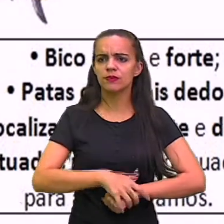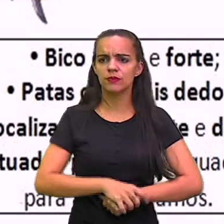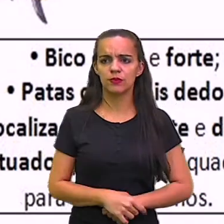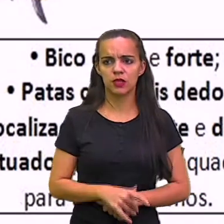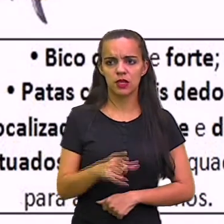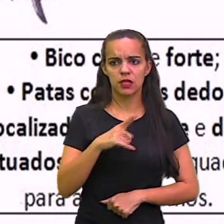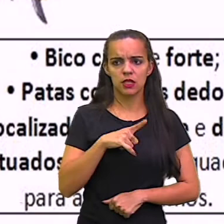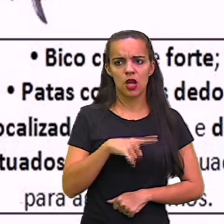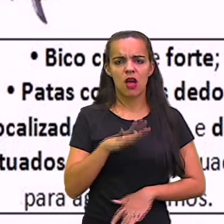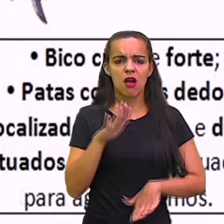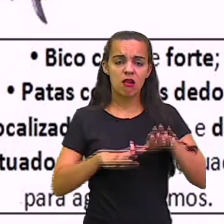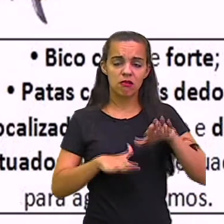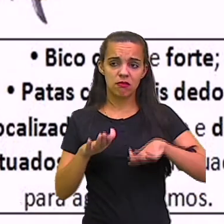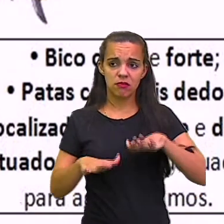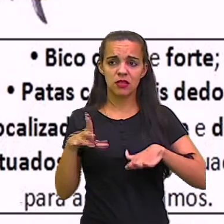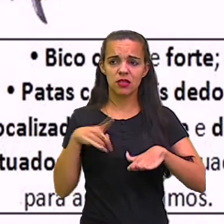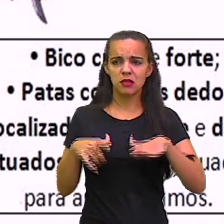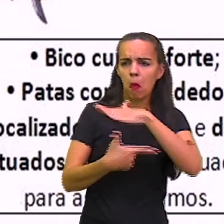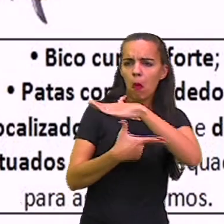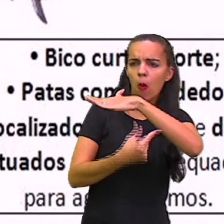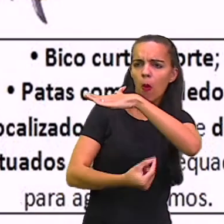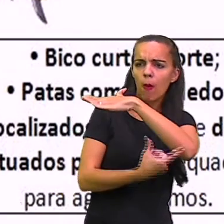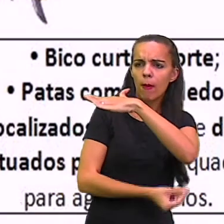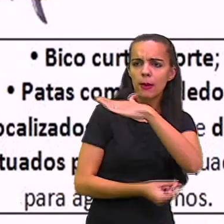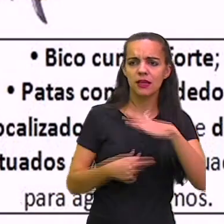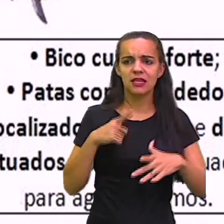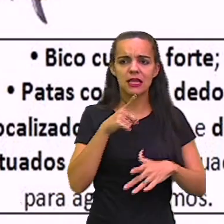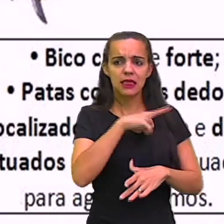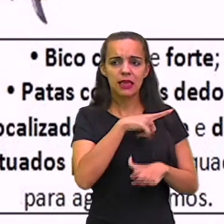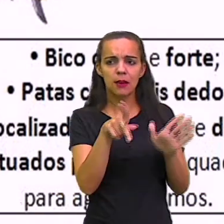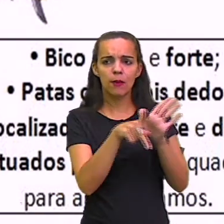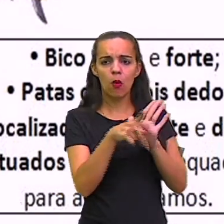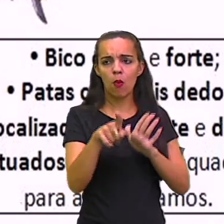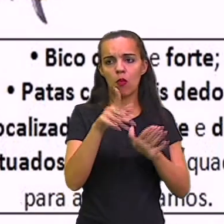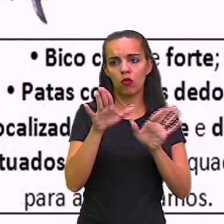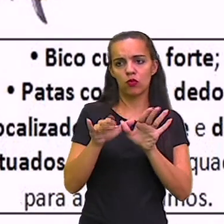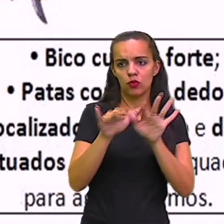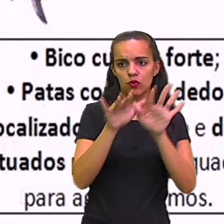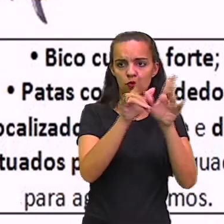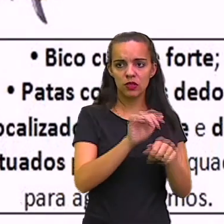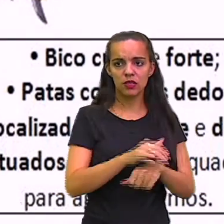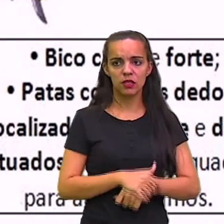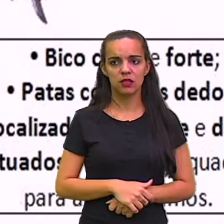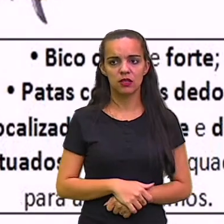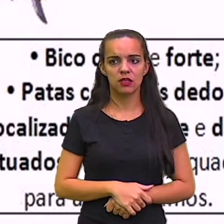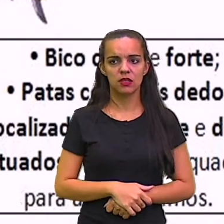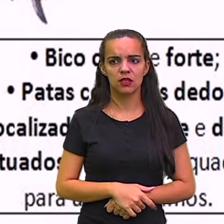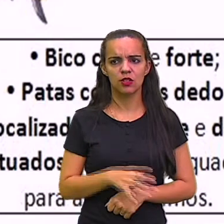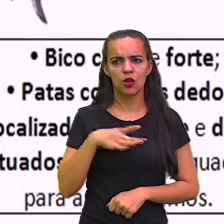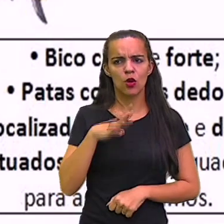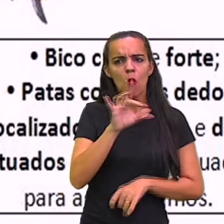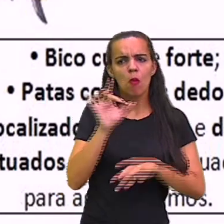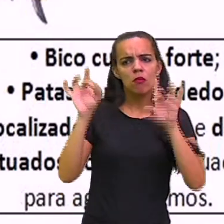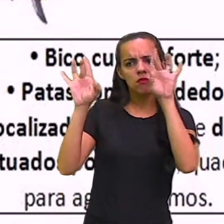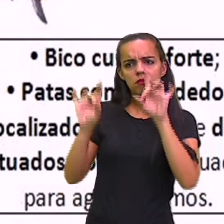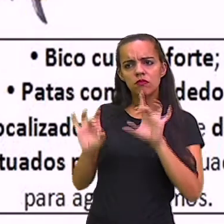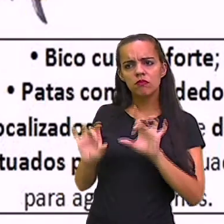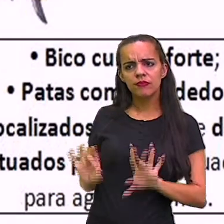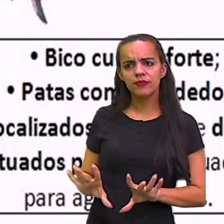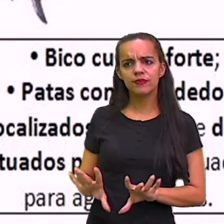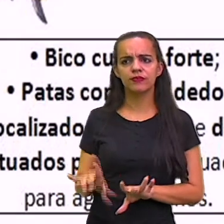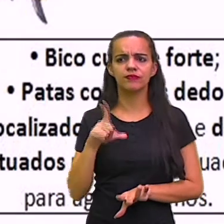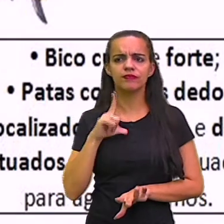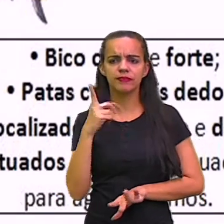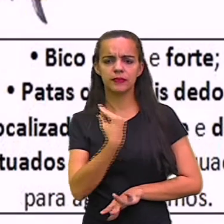caburé-de-pernambuco uma das espécies de corujas que temos no mundo e uma espécie de coruja que